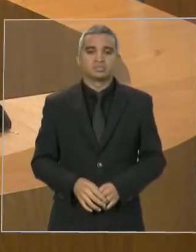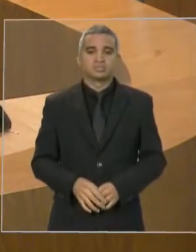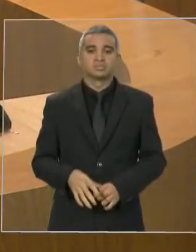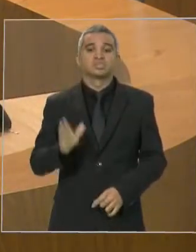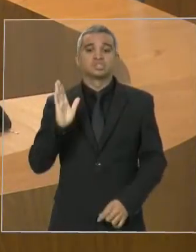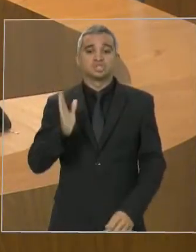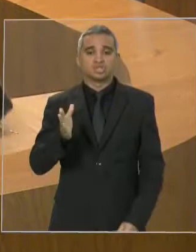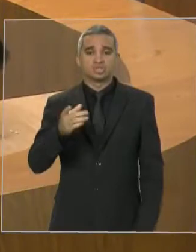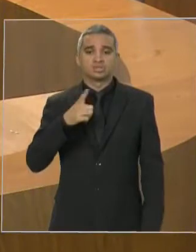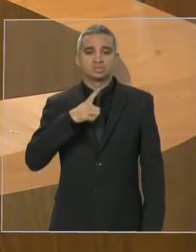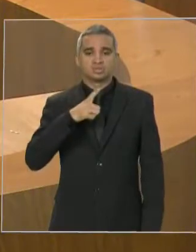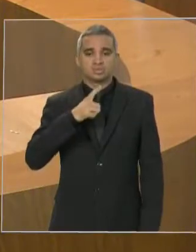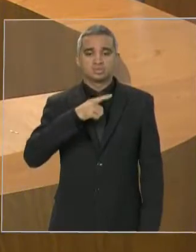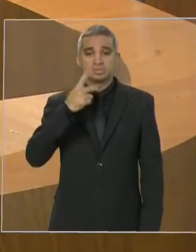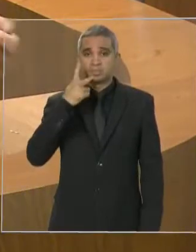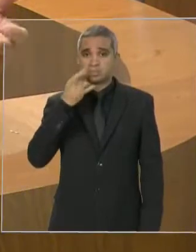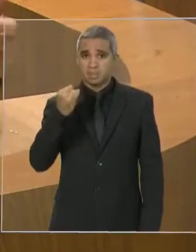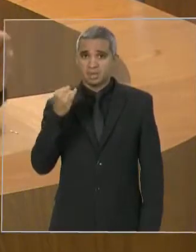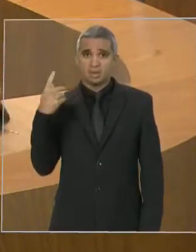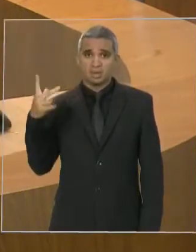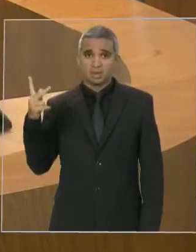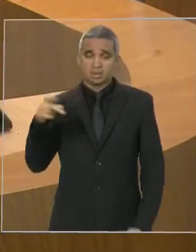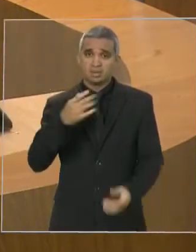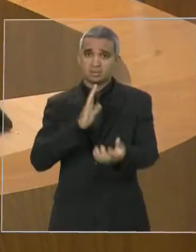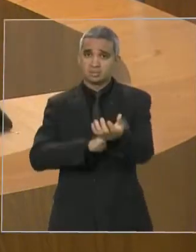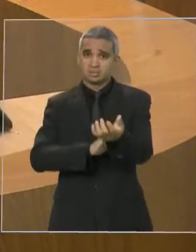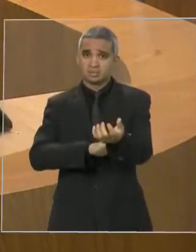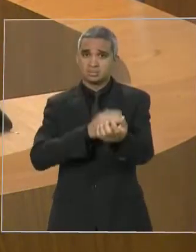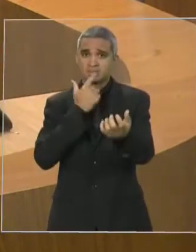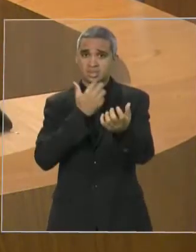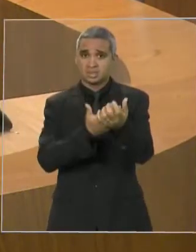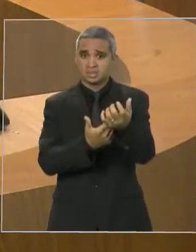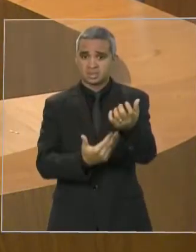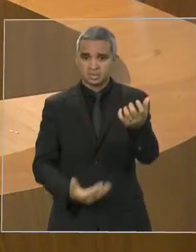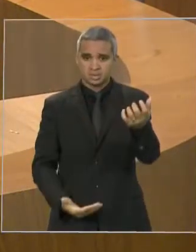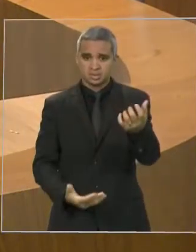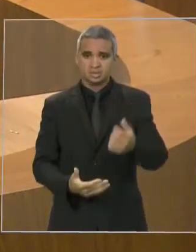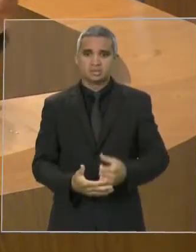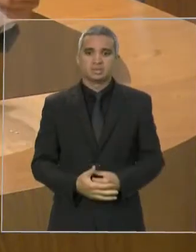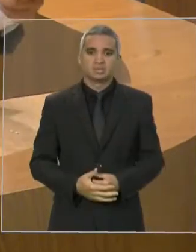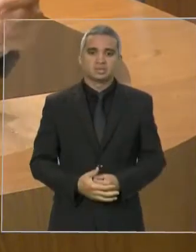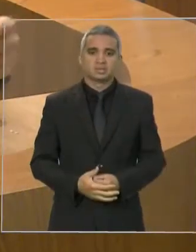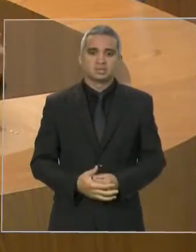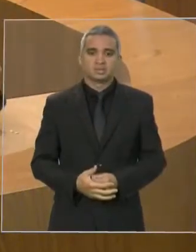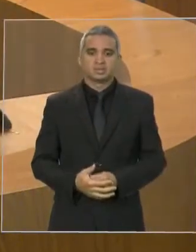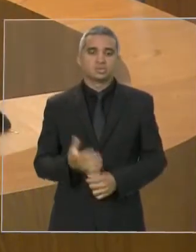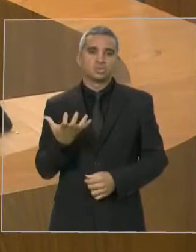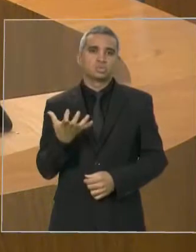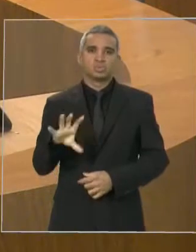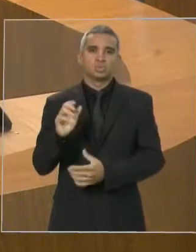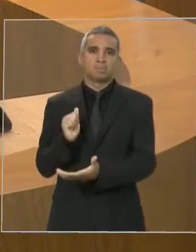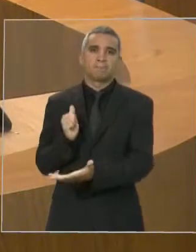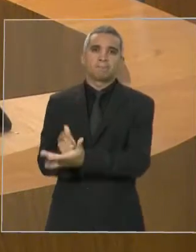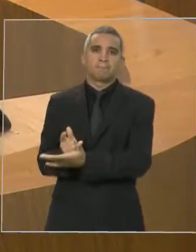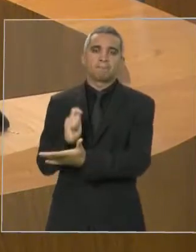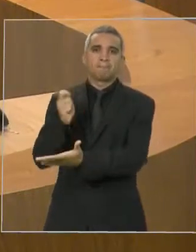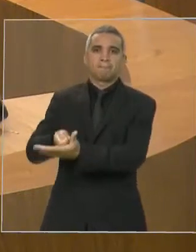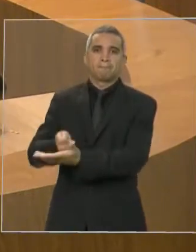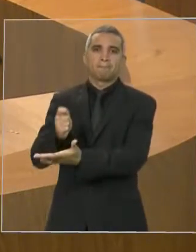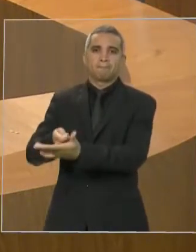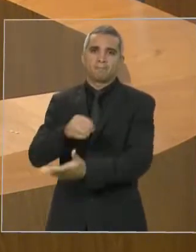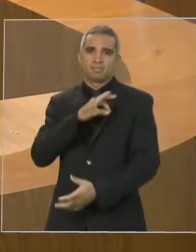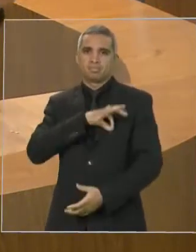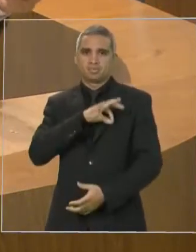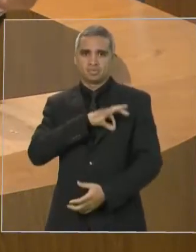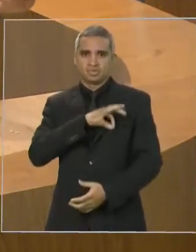pai puro sangue, no sangue, a questão de não pagar os trabalhadores. Foi